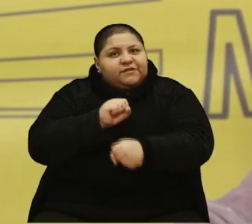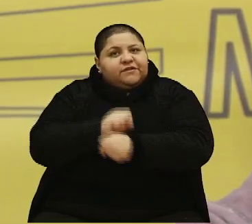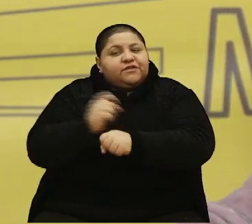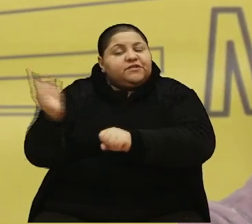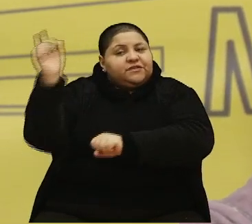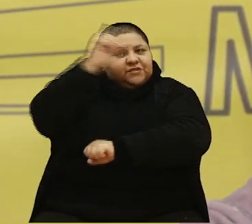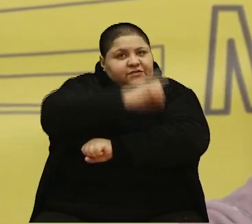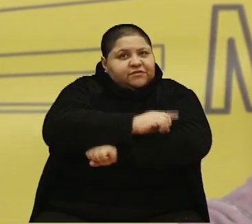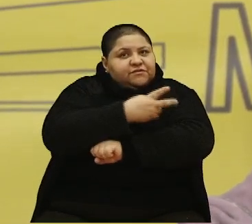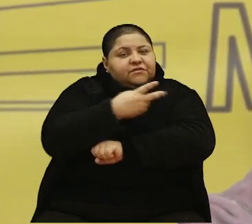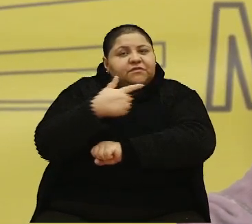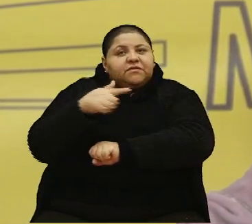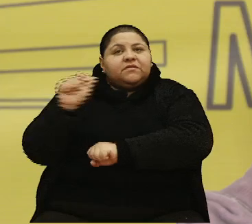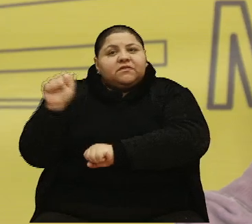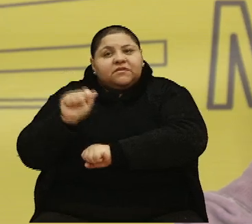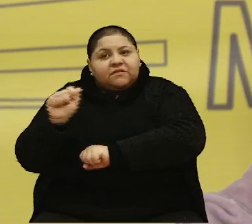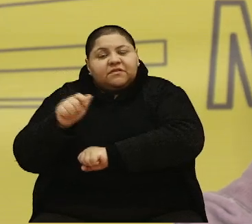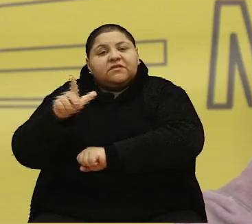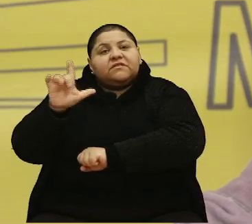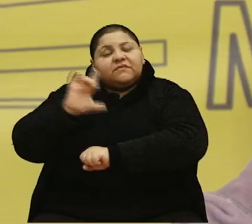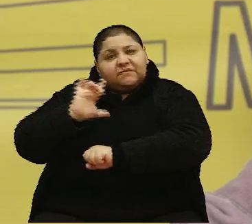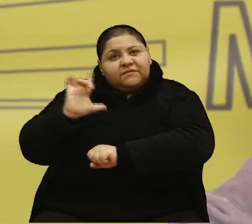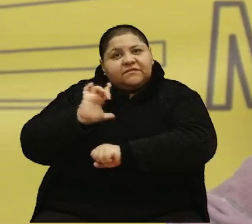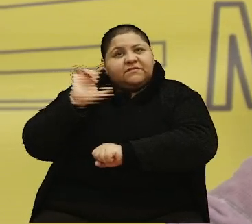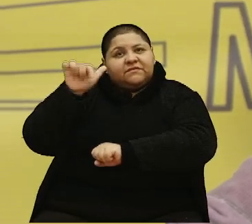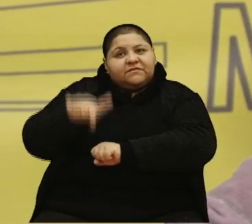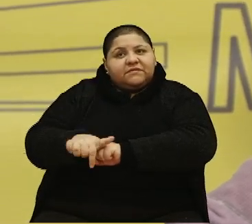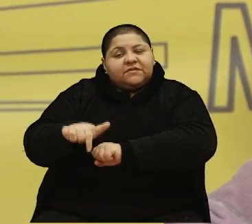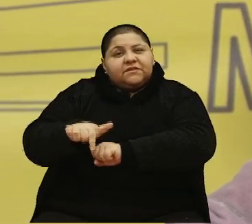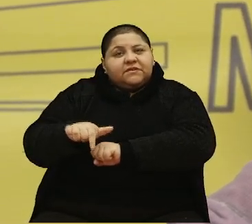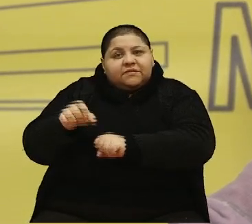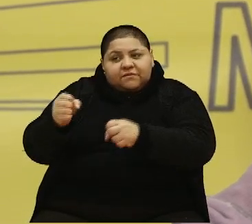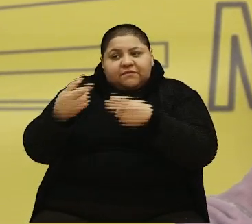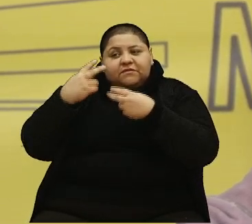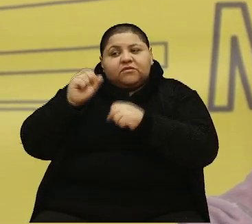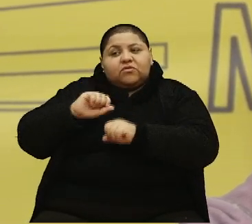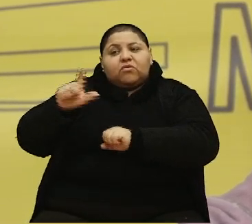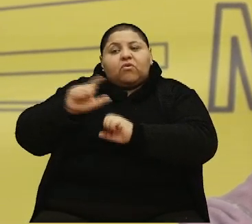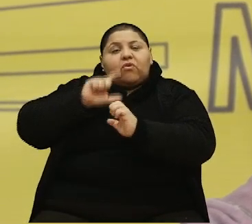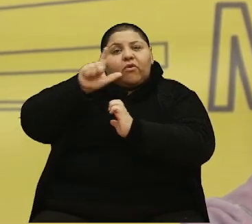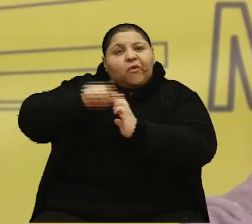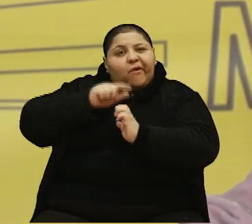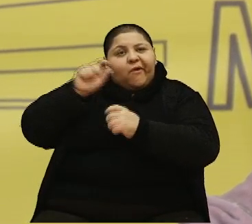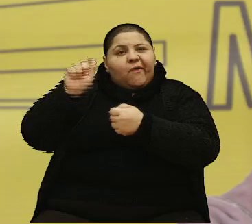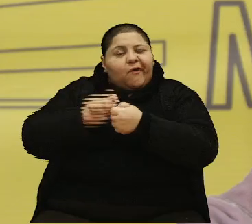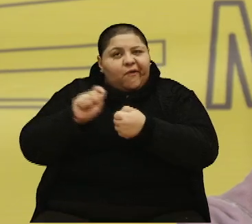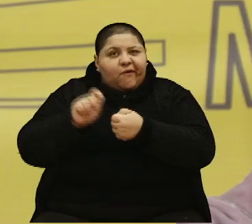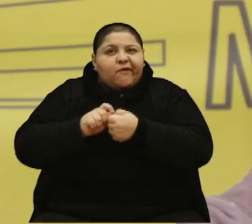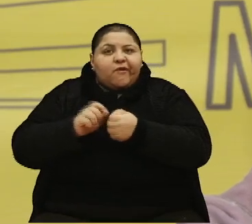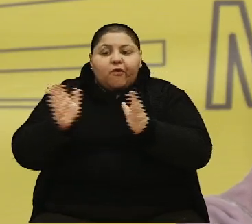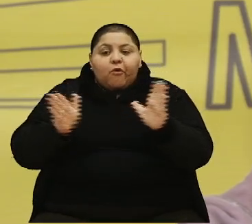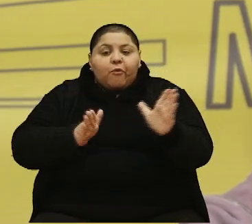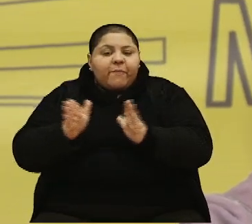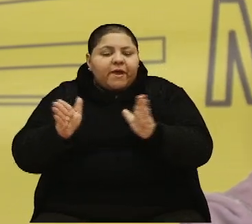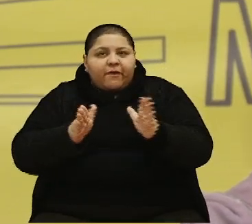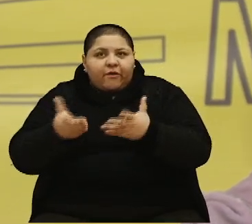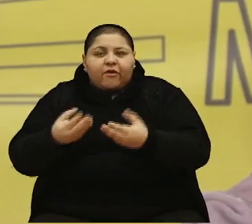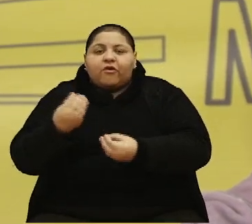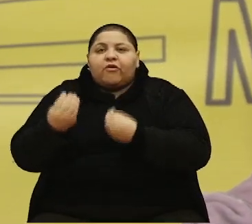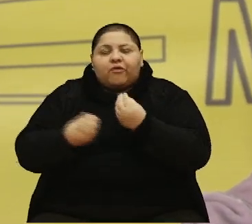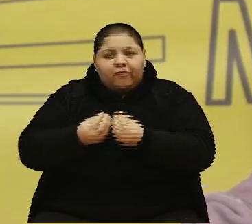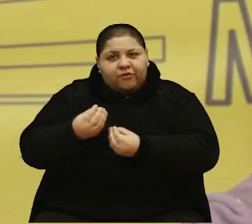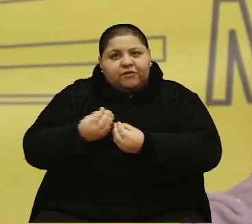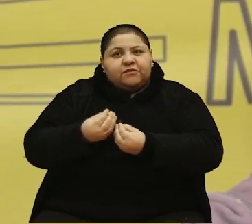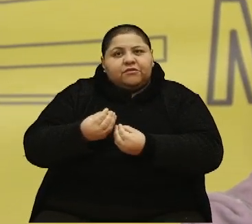dia 27 de agosto para ter essa identificação aí de qual a empresa que vai fazer, prazo que vai fazer e com